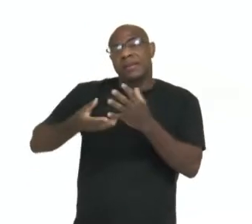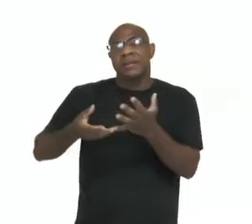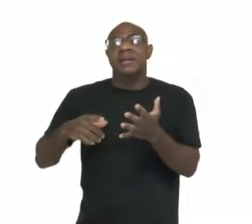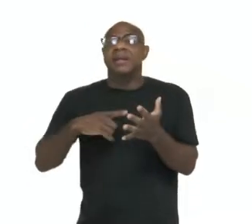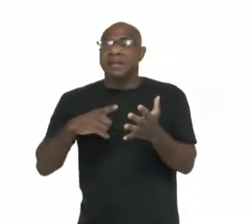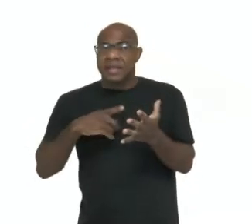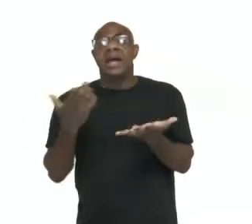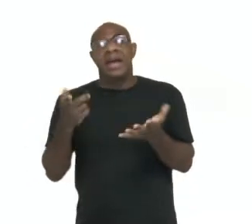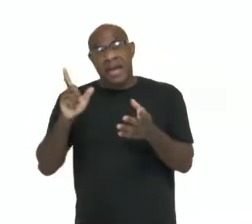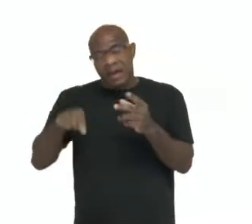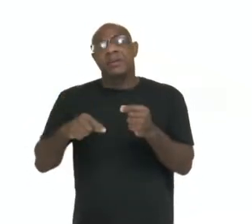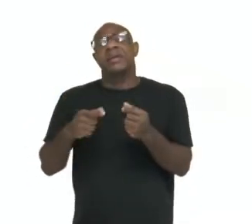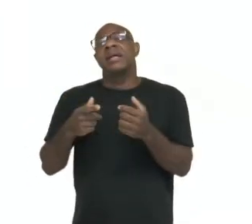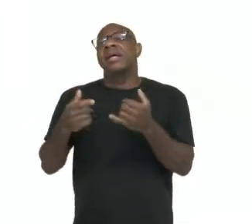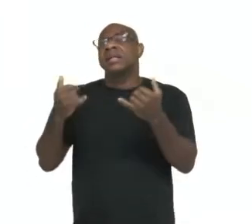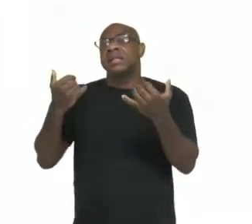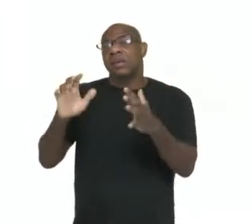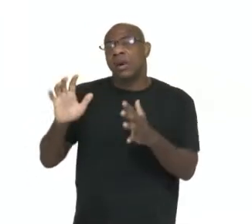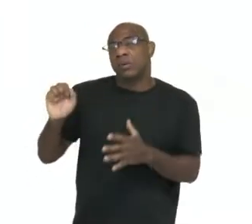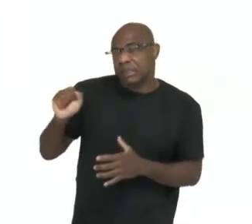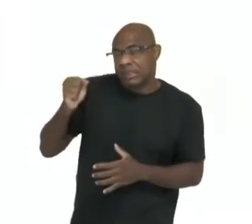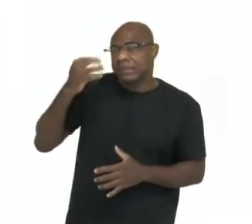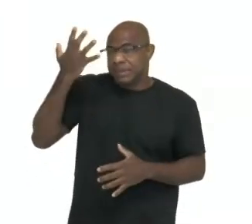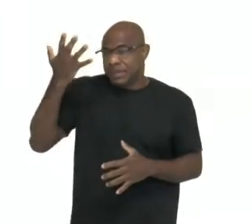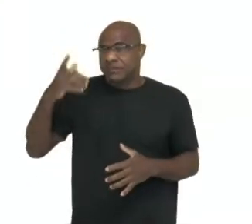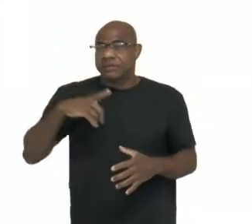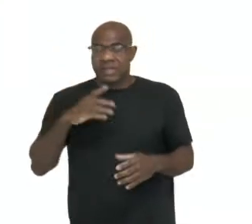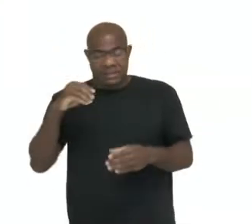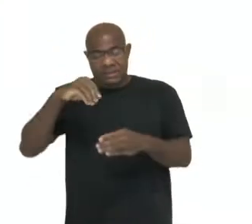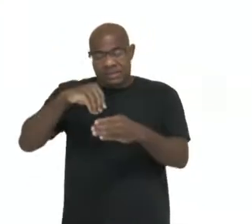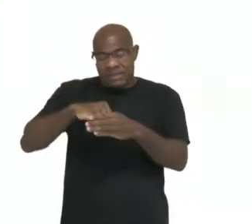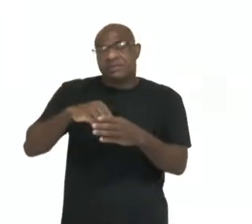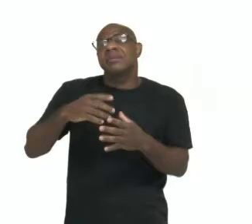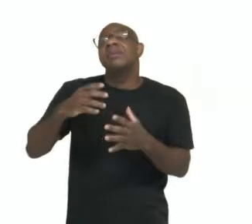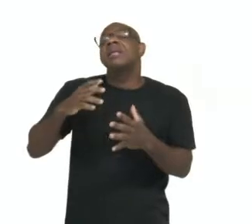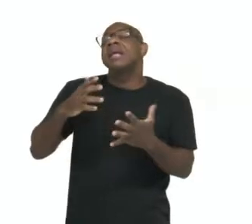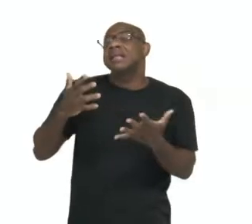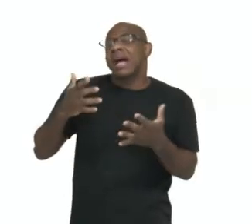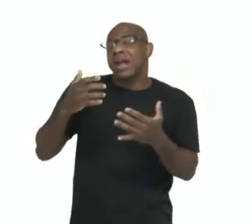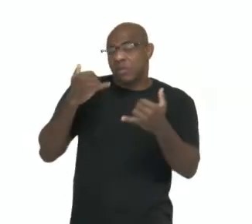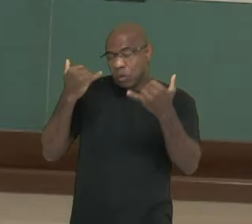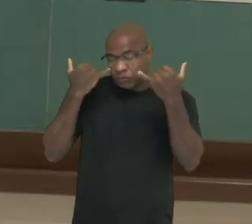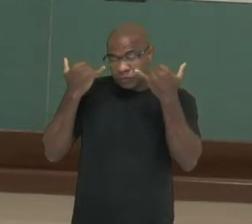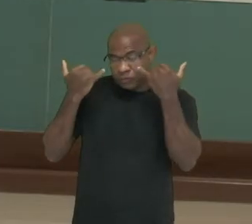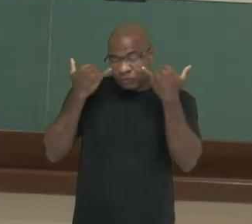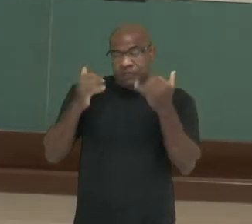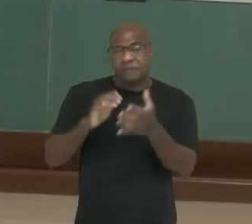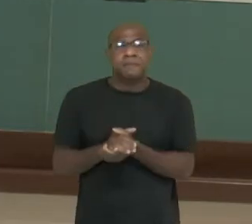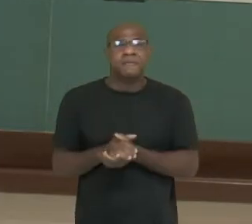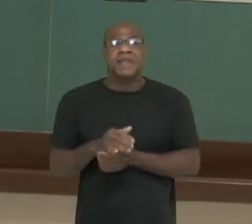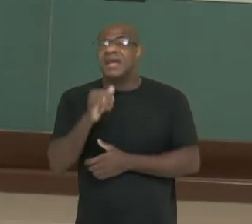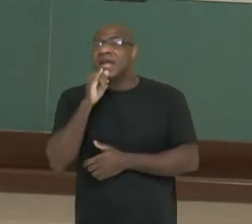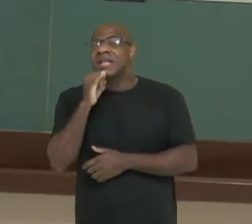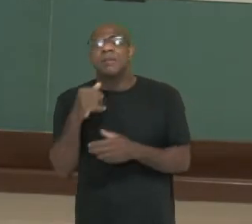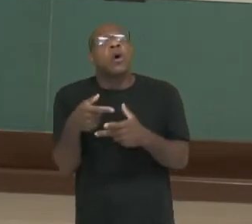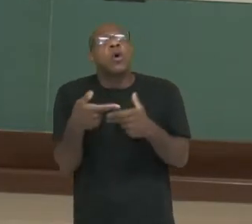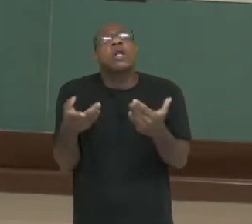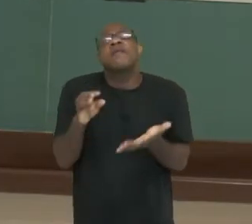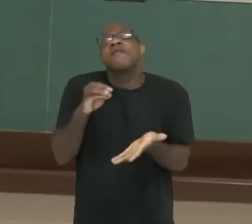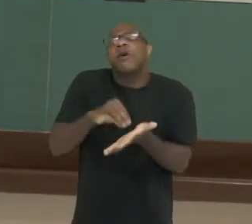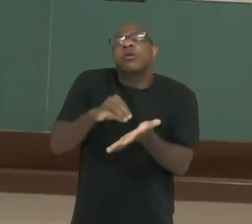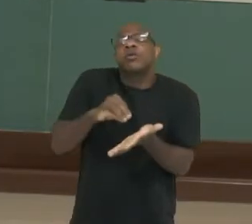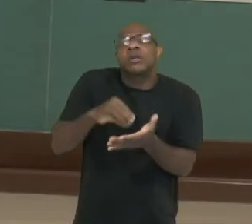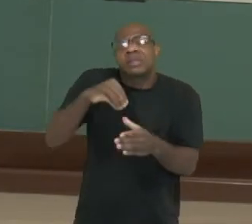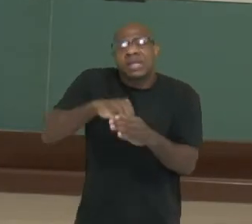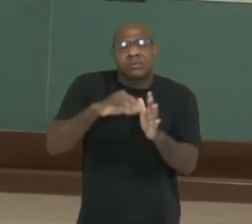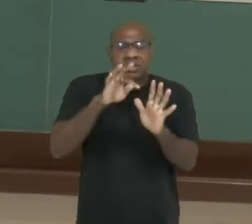dados, fatos que foram omitidos da notícia para direcionar o pensamento do leitor, né? Então, de repente, algo que ficou faltando ali na